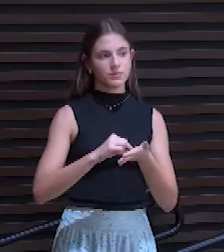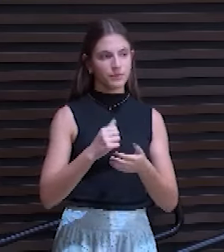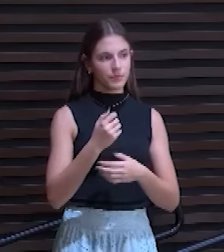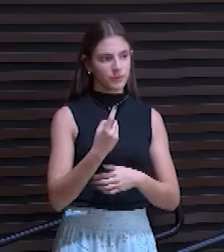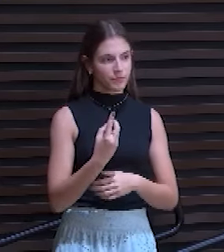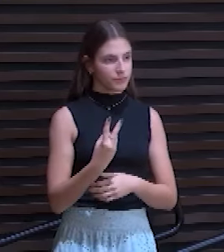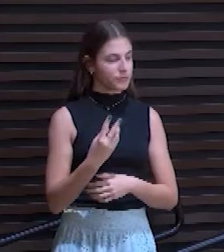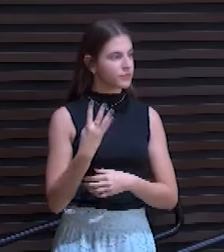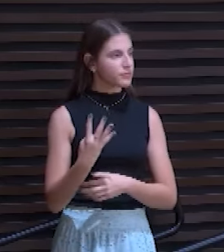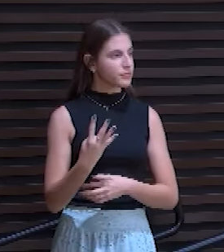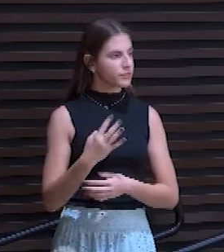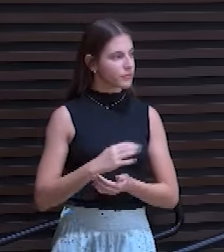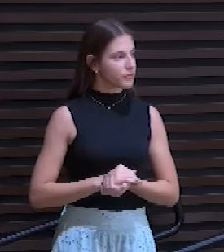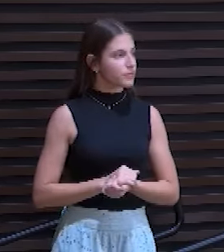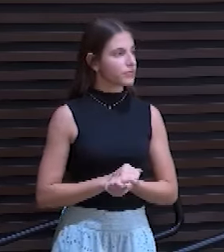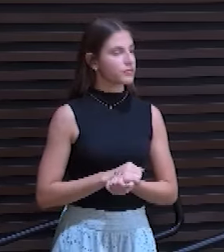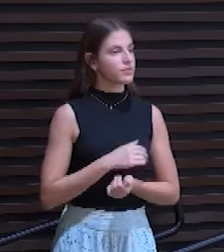Todos acharam?